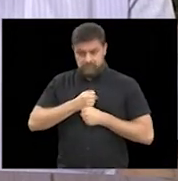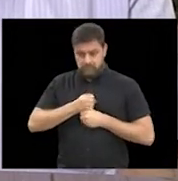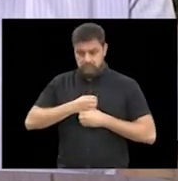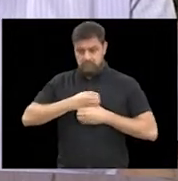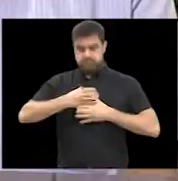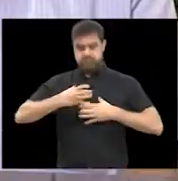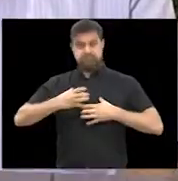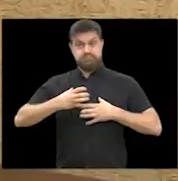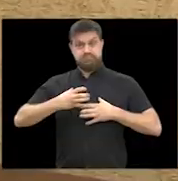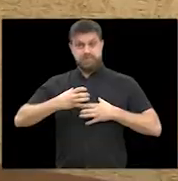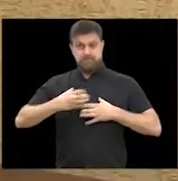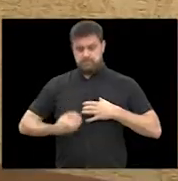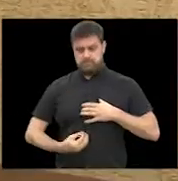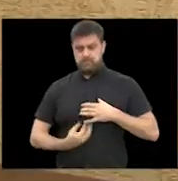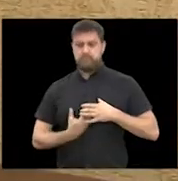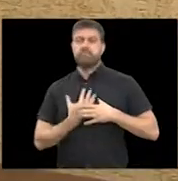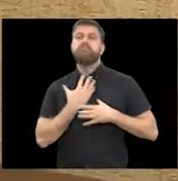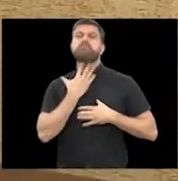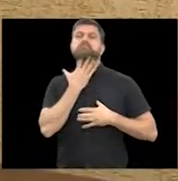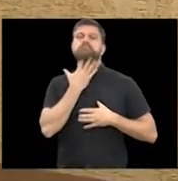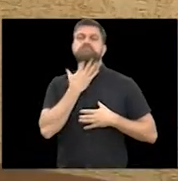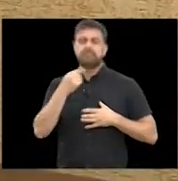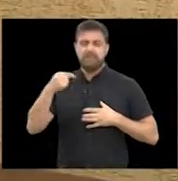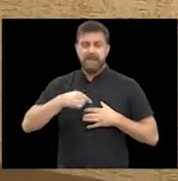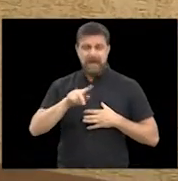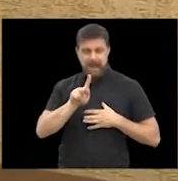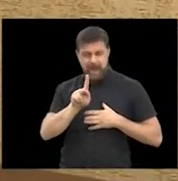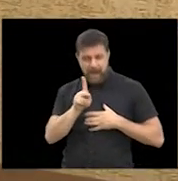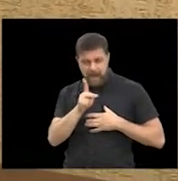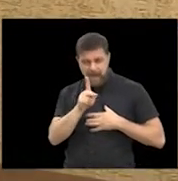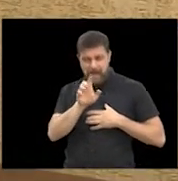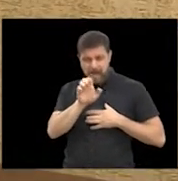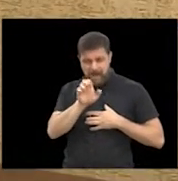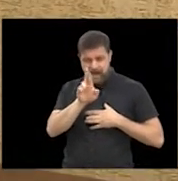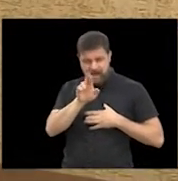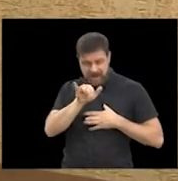fica entreaberto. Mas a hérnia de hiato, ela